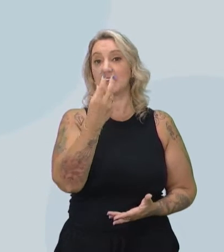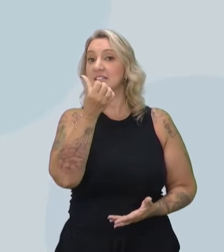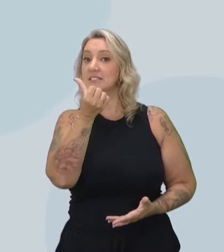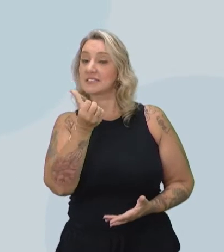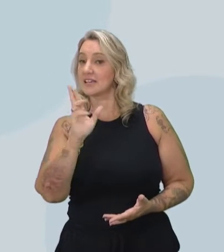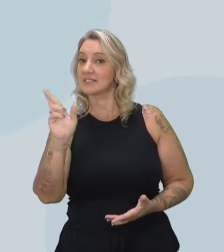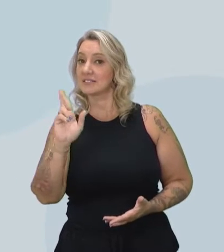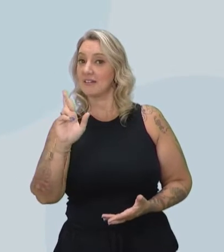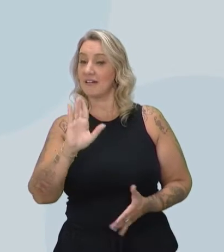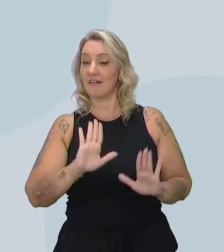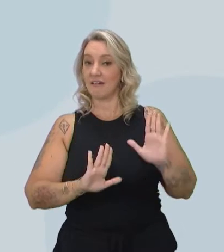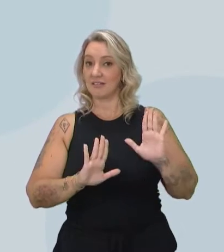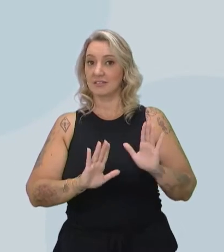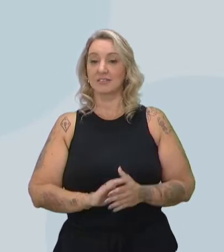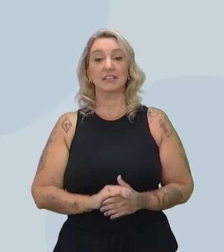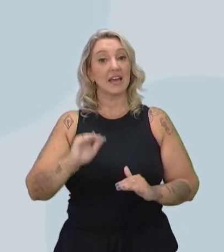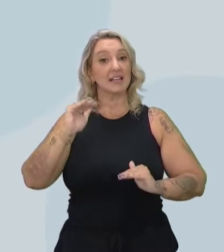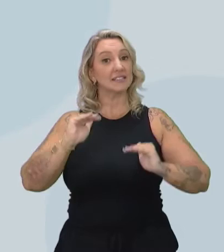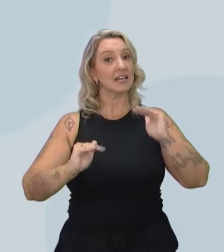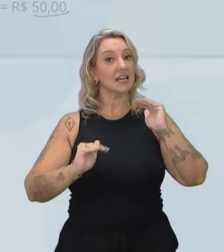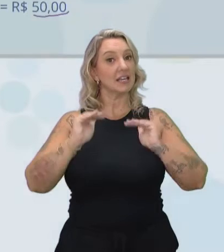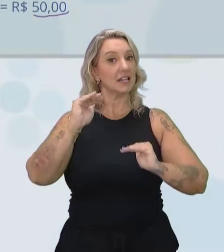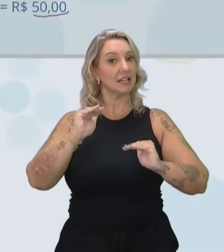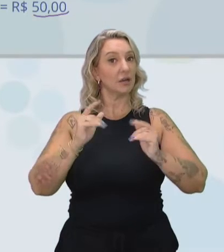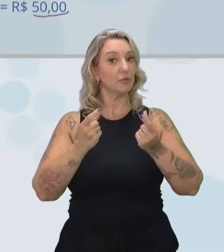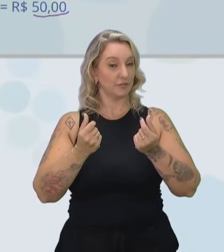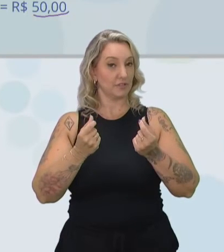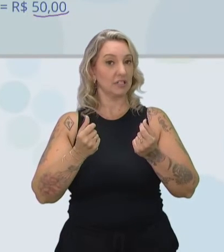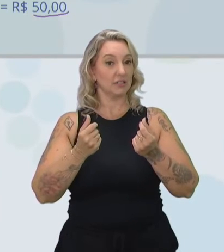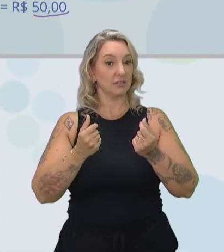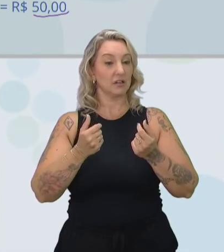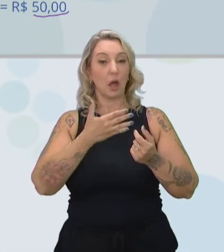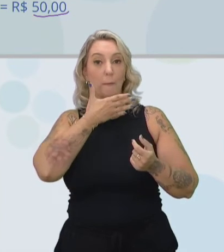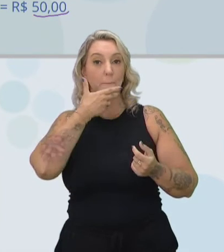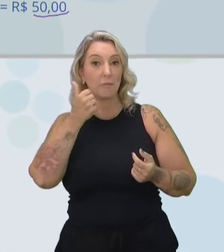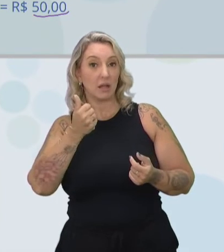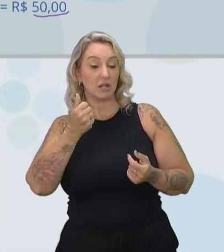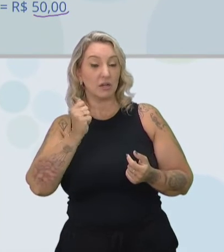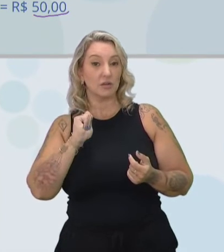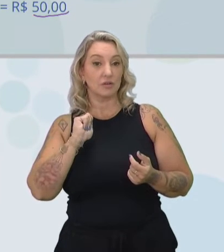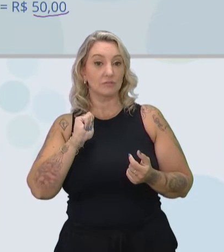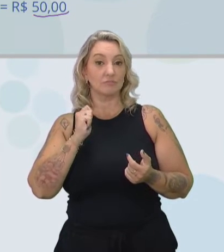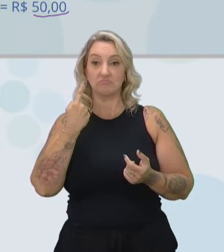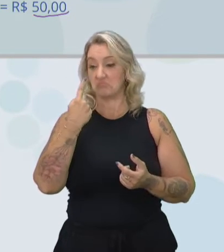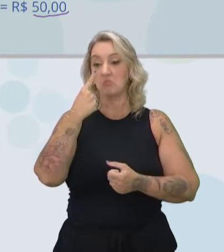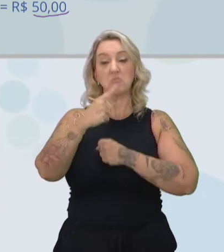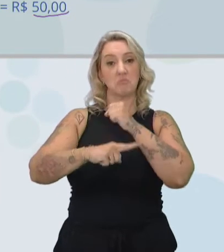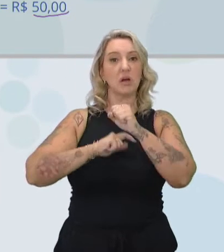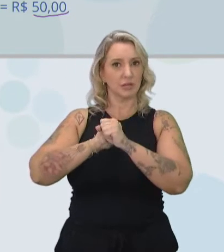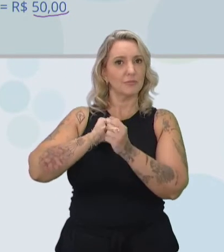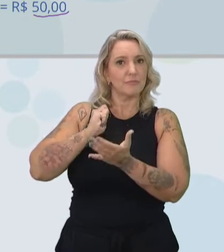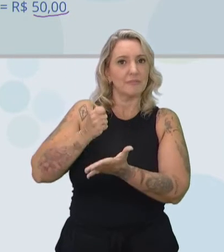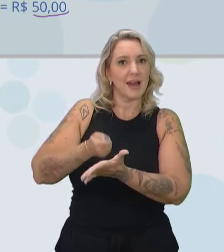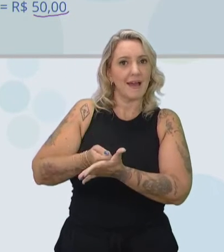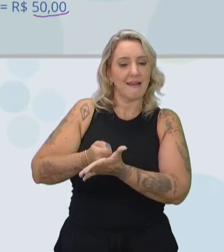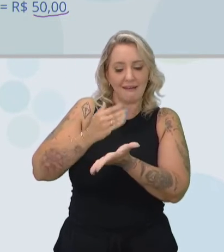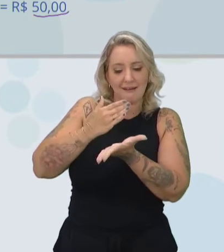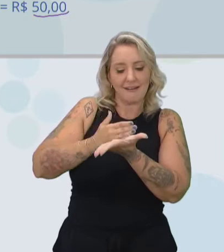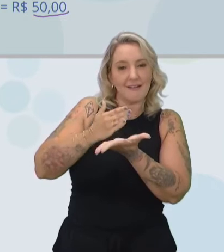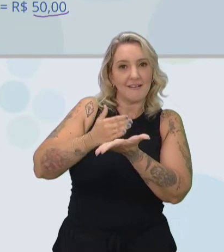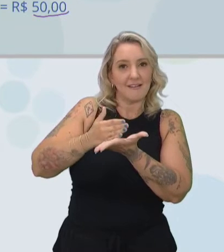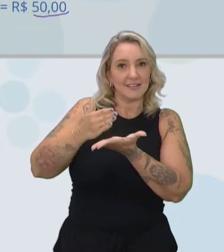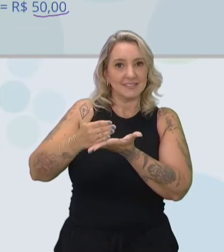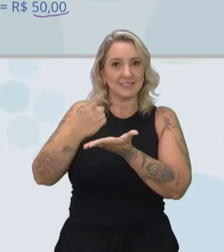1.326? Aí, esse equilíbrio financeiro, né? É melhor eu pagar aí em um ano parcelinhas